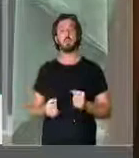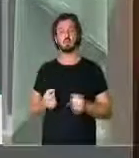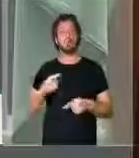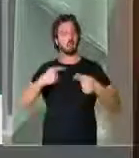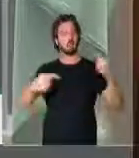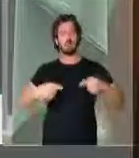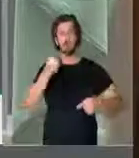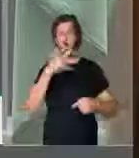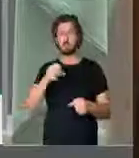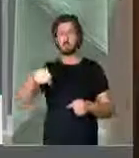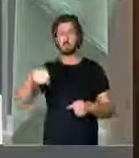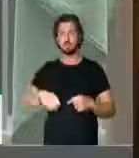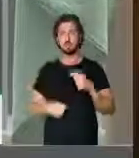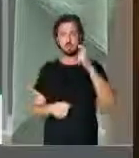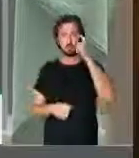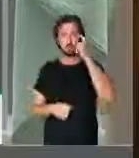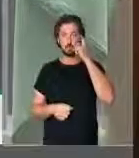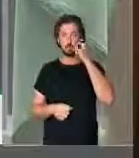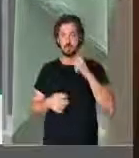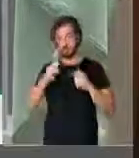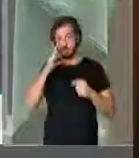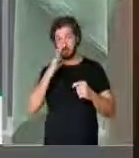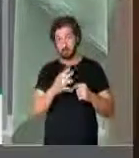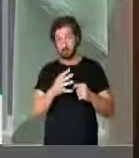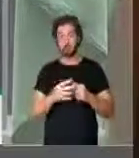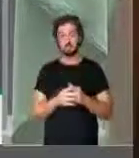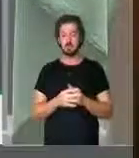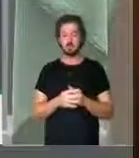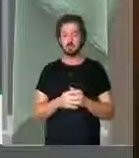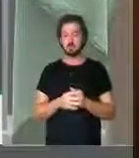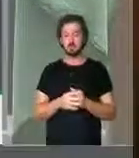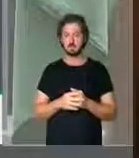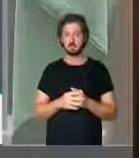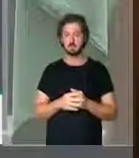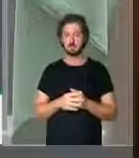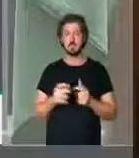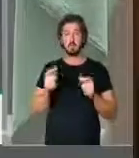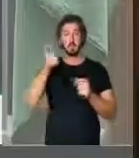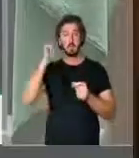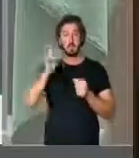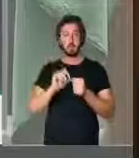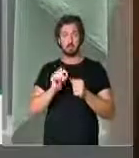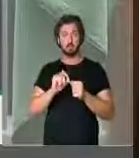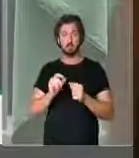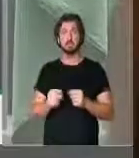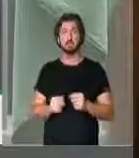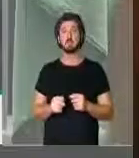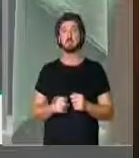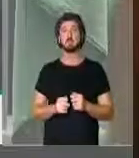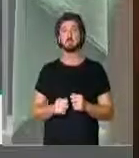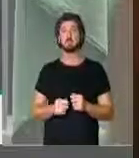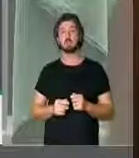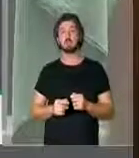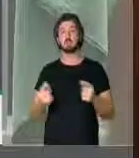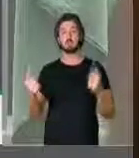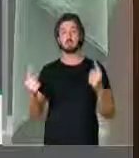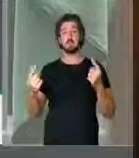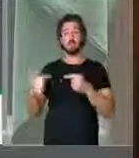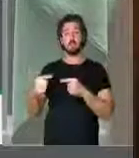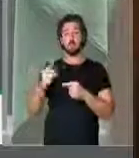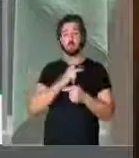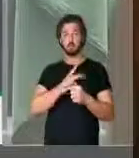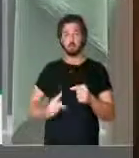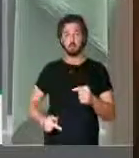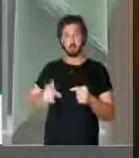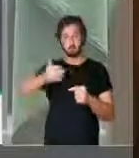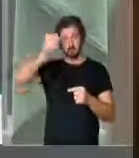do bom debate. As denúncias que foram feitas ontem contra o